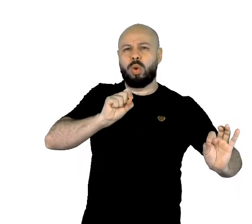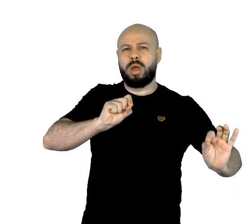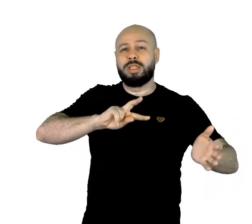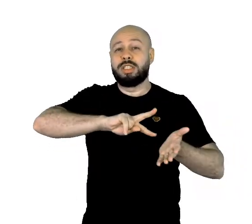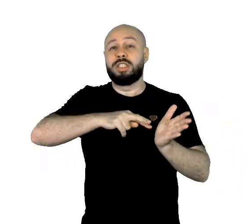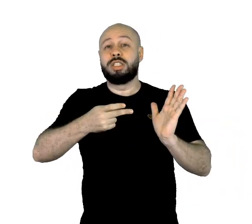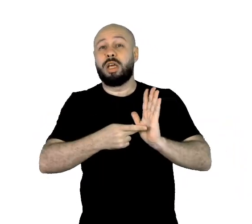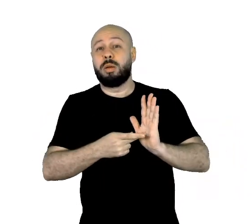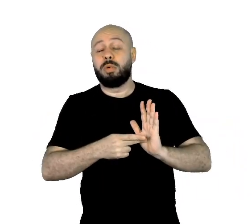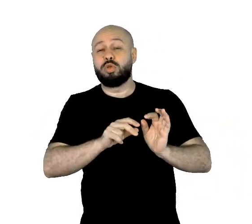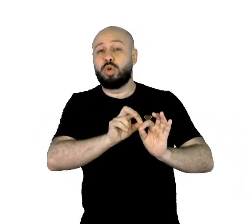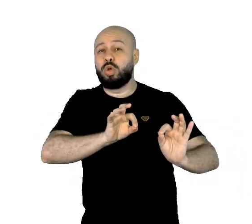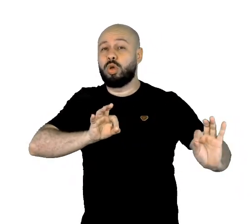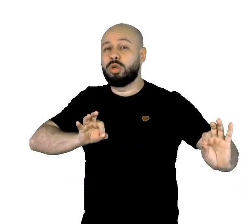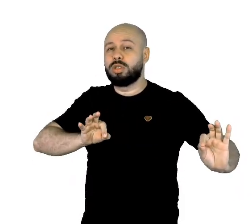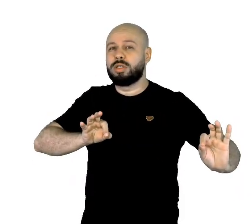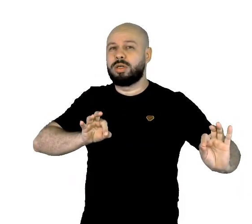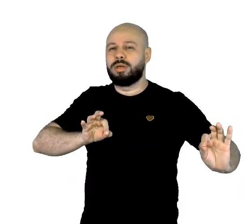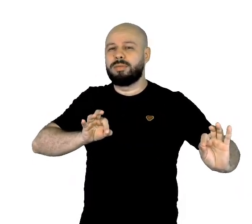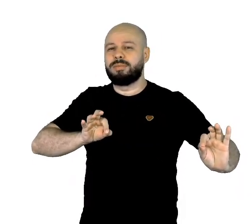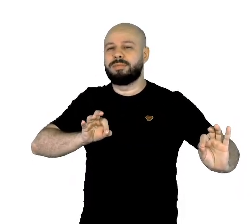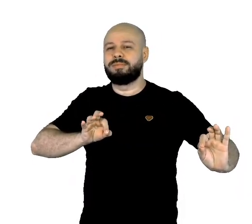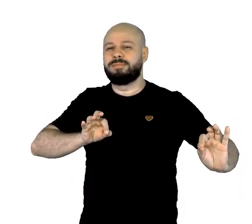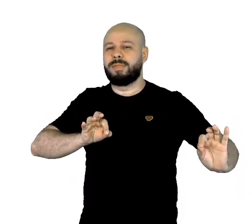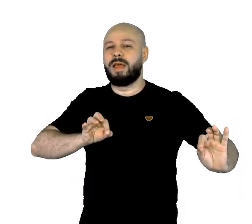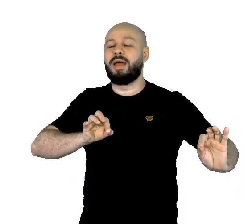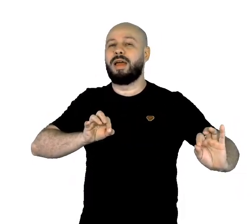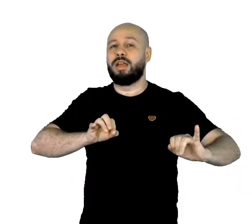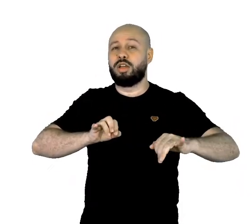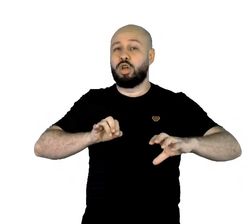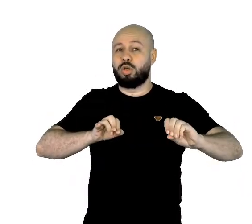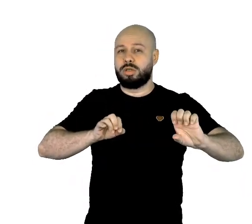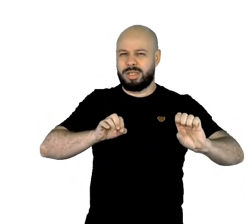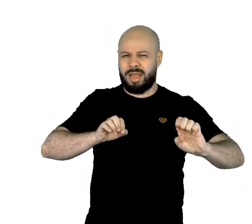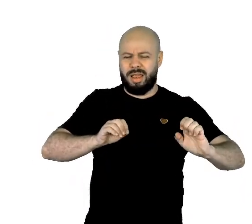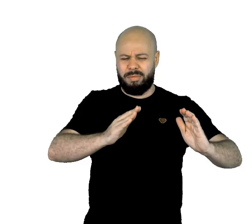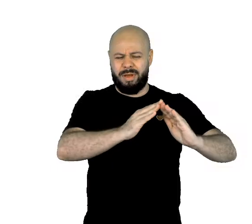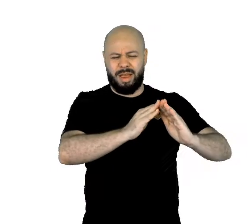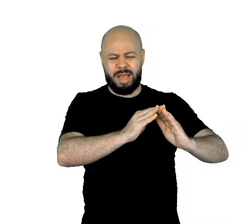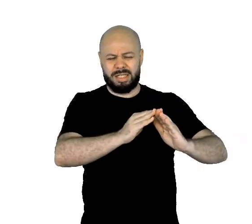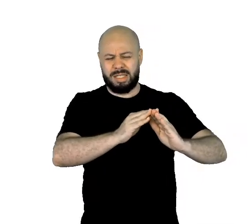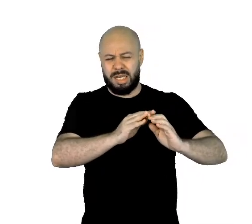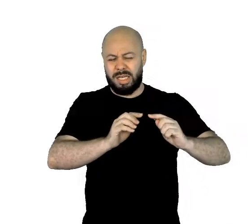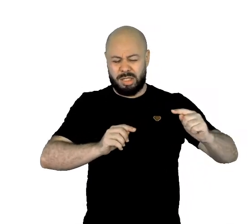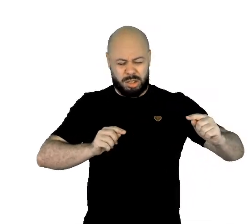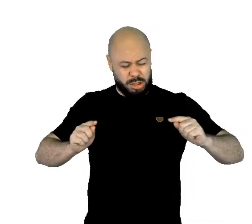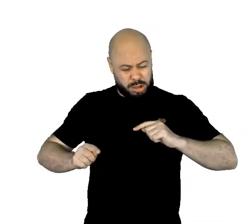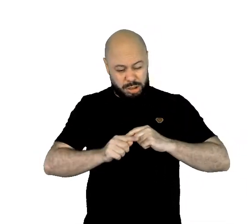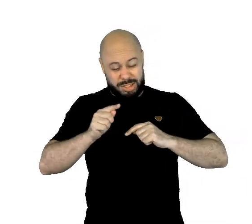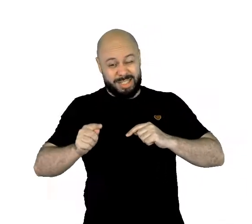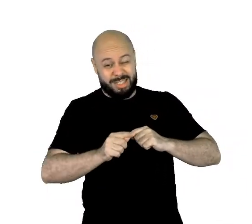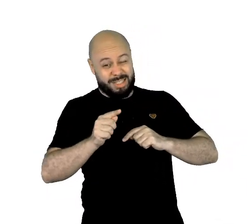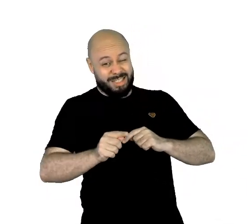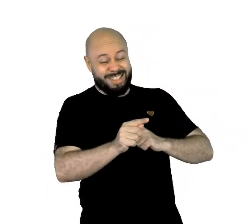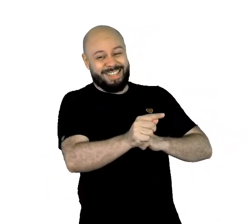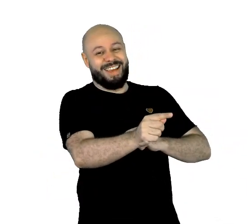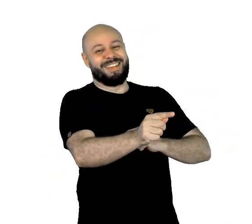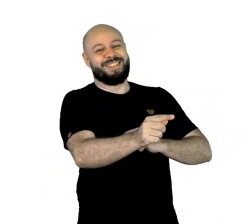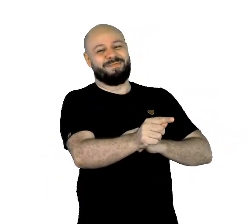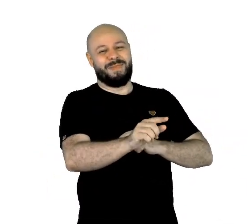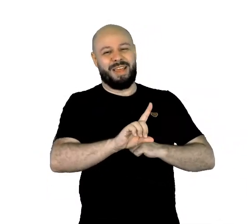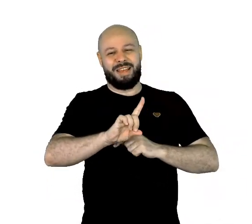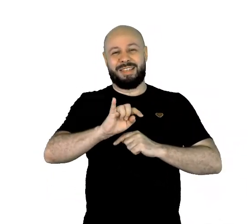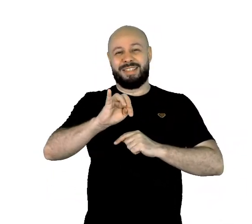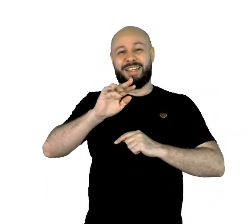sinônimo de longe? José mora bem distante da escola. Então, longe e